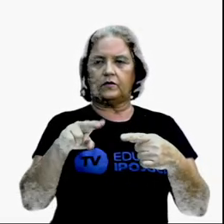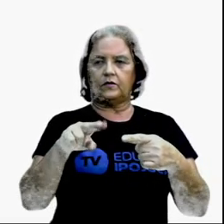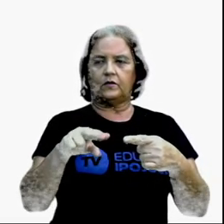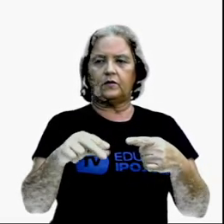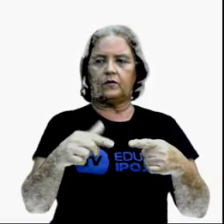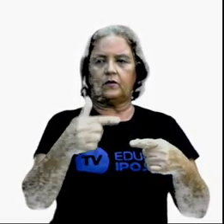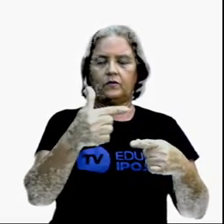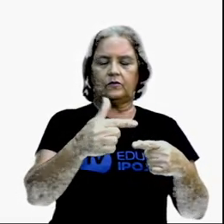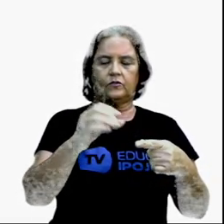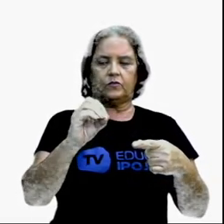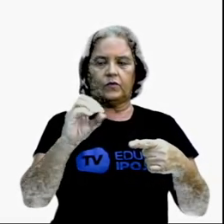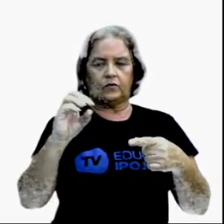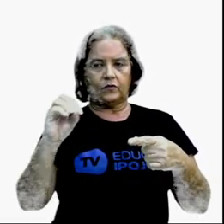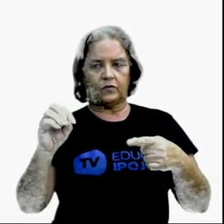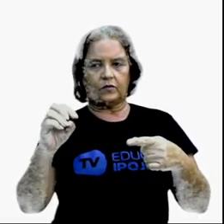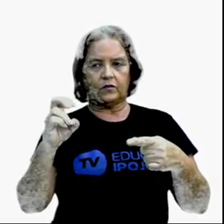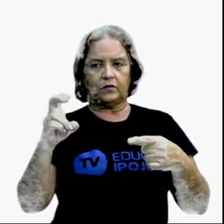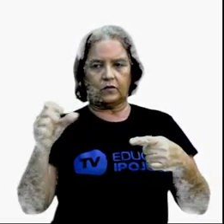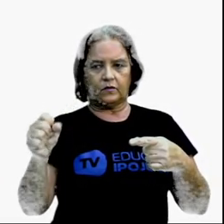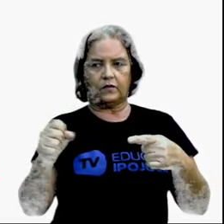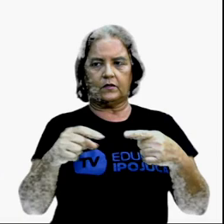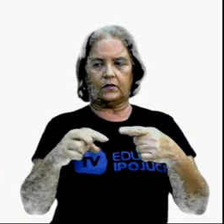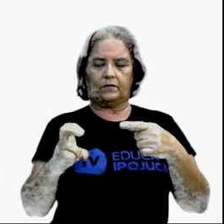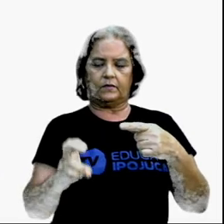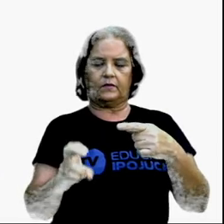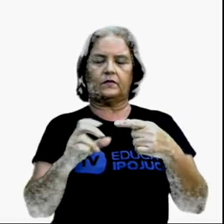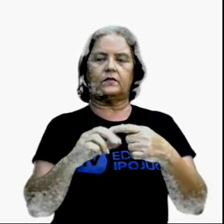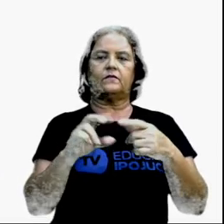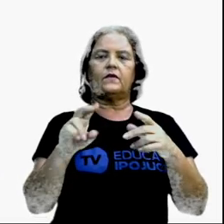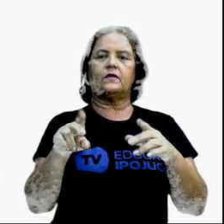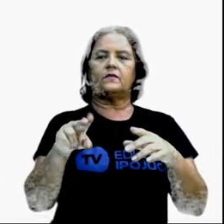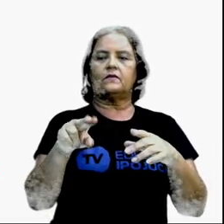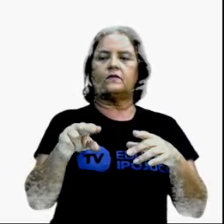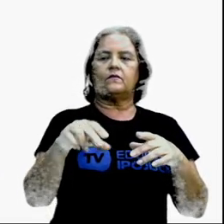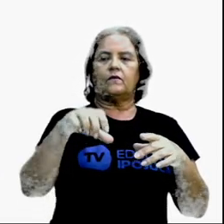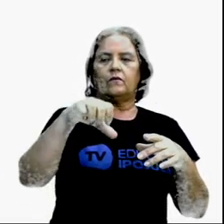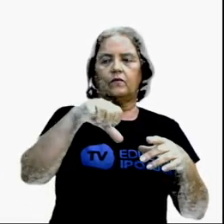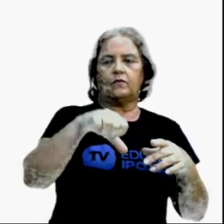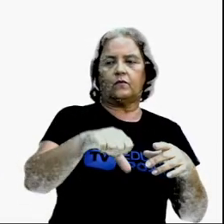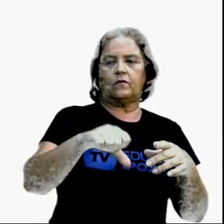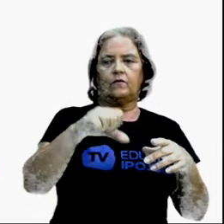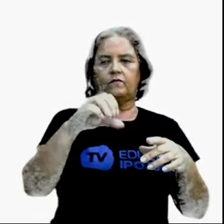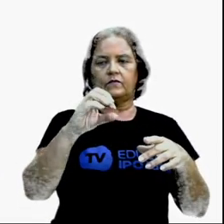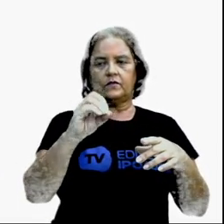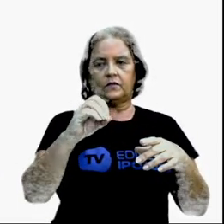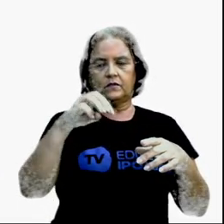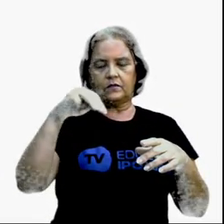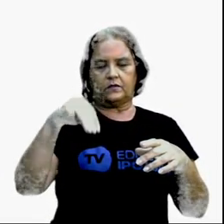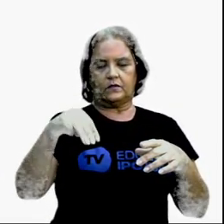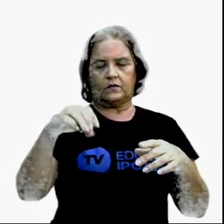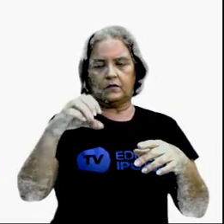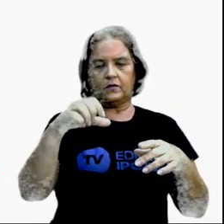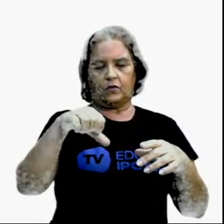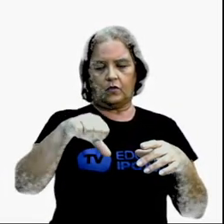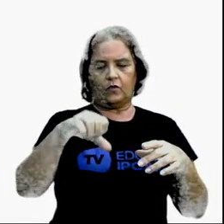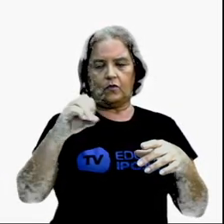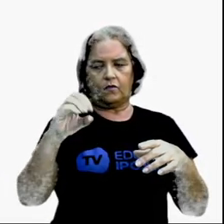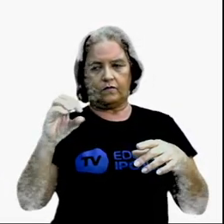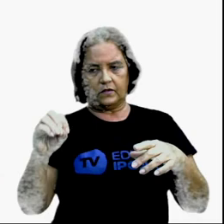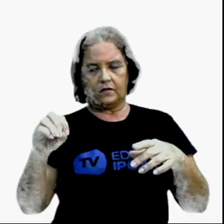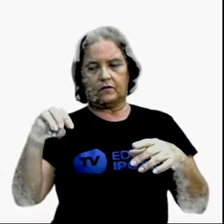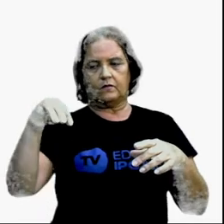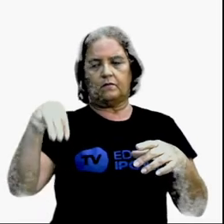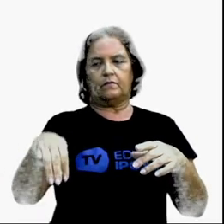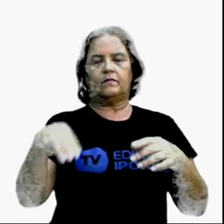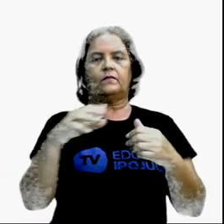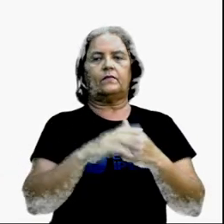está para 5, e vai ser igual a 900 metros. Agora, antes dessa